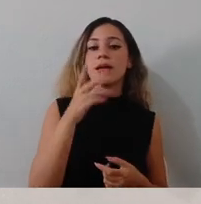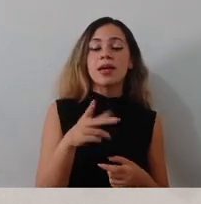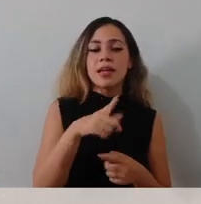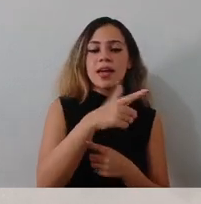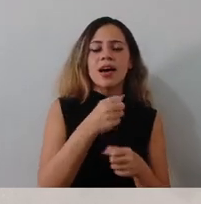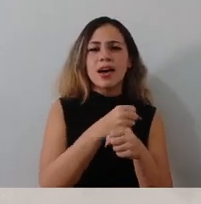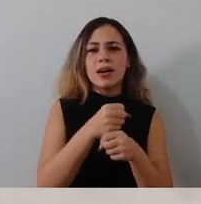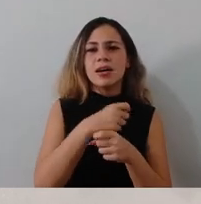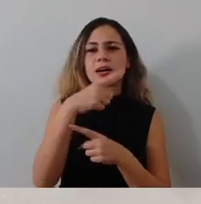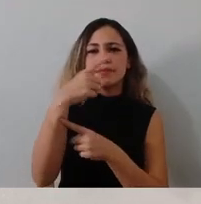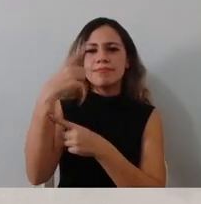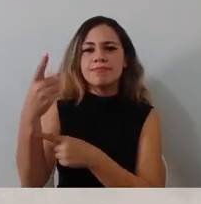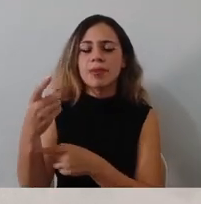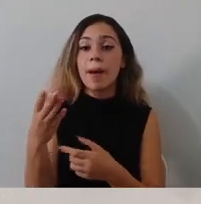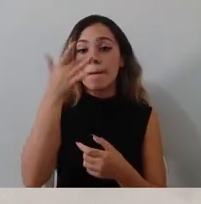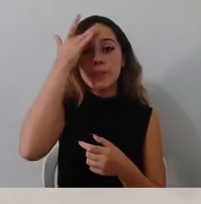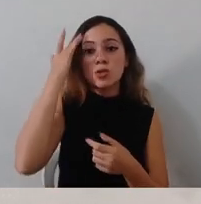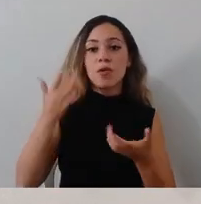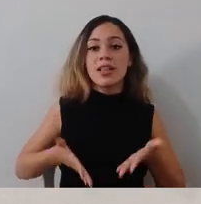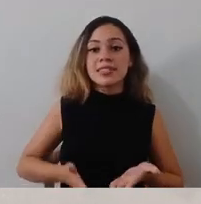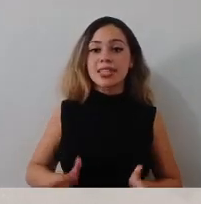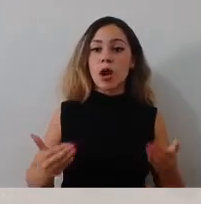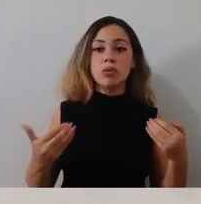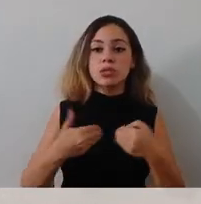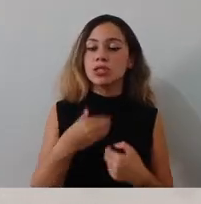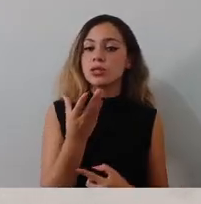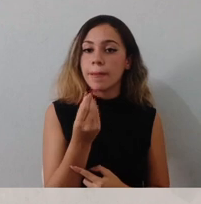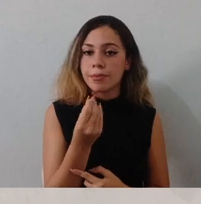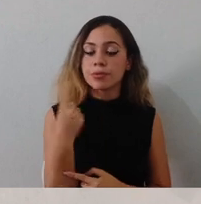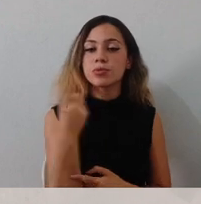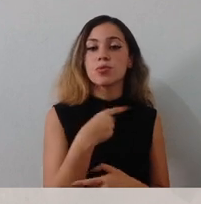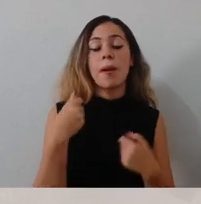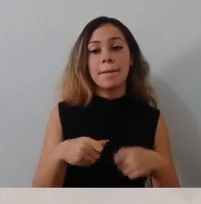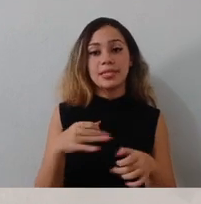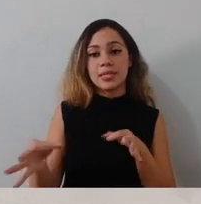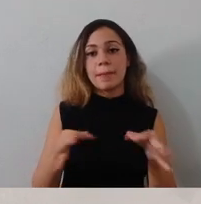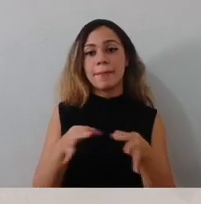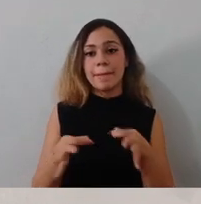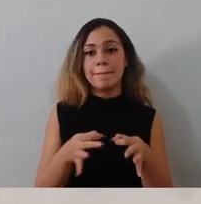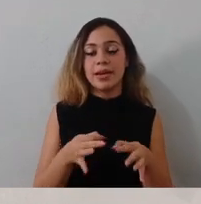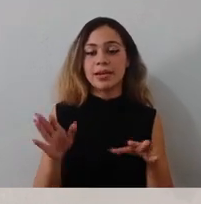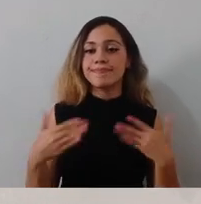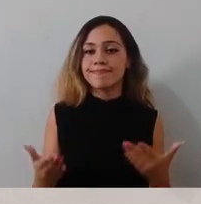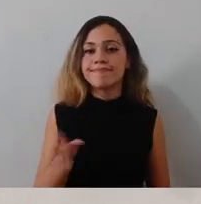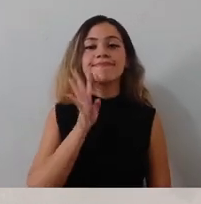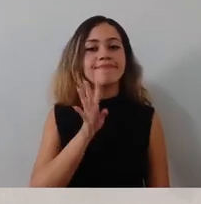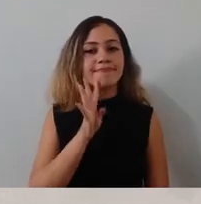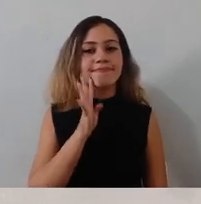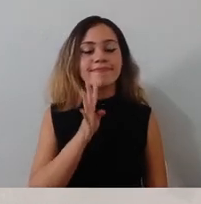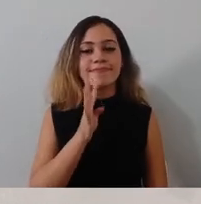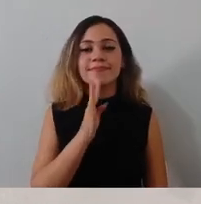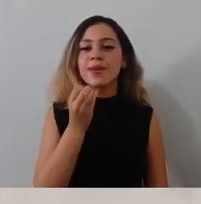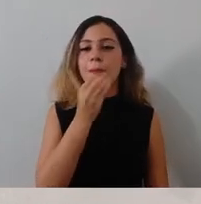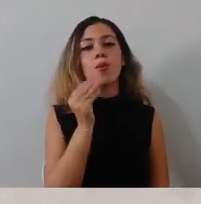não sei quantos autistas vão nascer a cada dia. Então a gente precisa se preparar para esse lugar, né? Perfeito. Então é muito legal poder